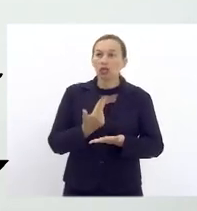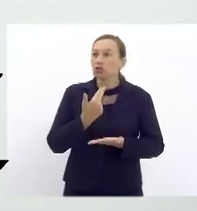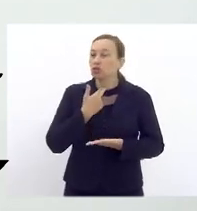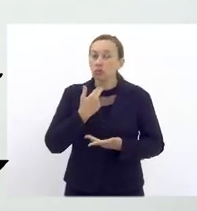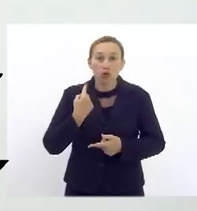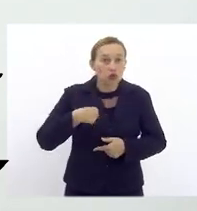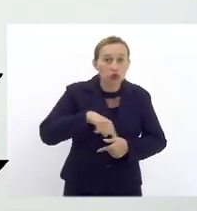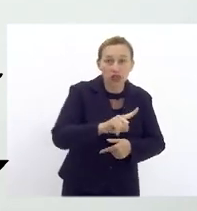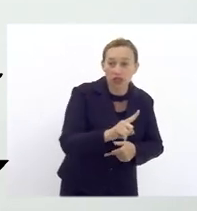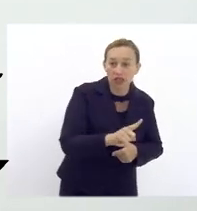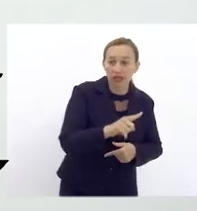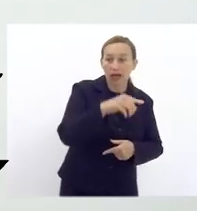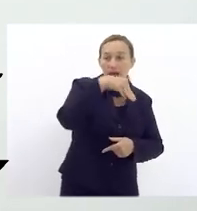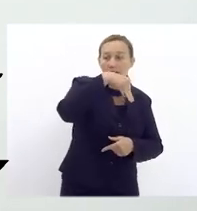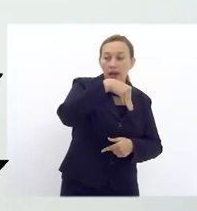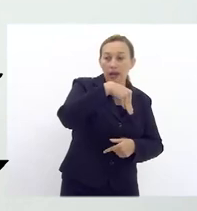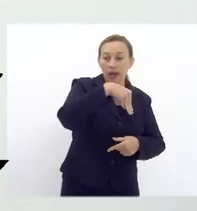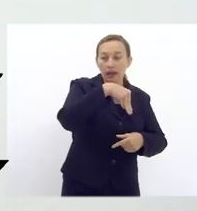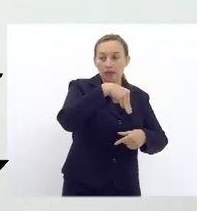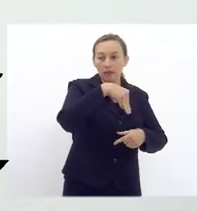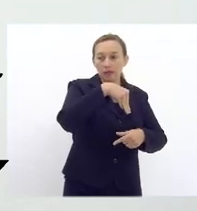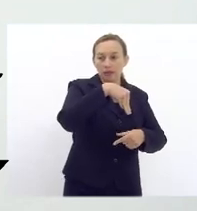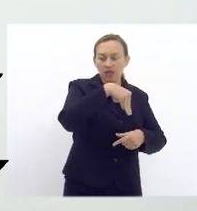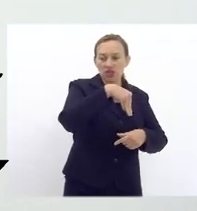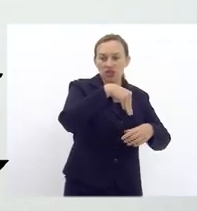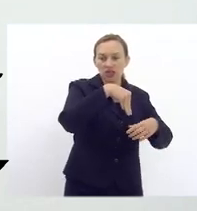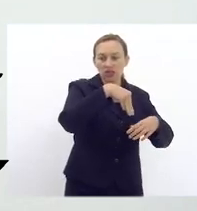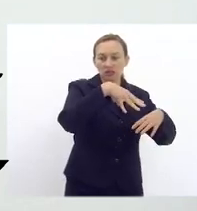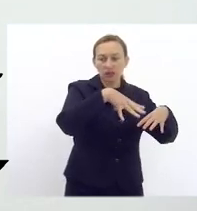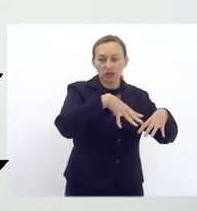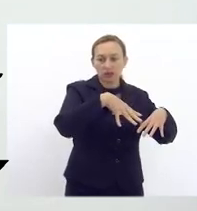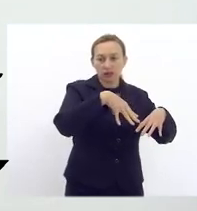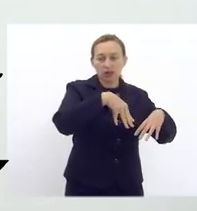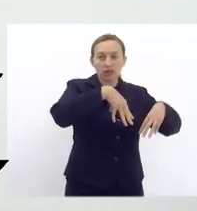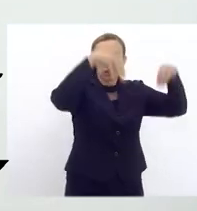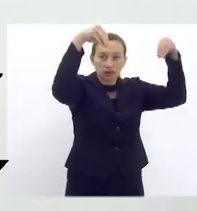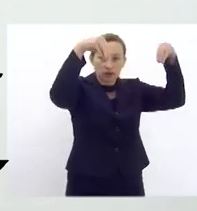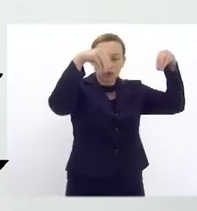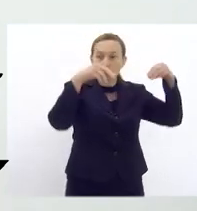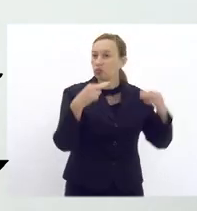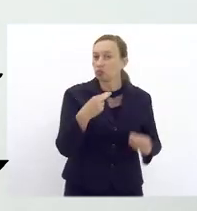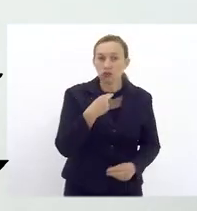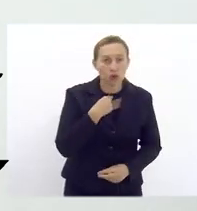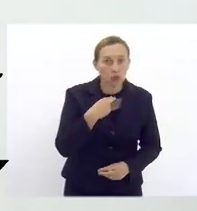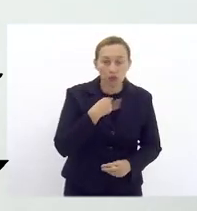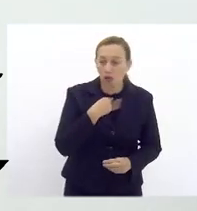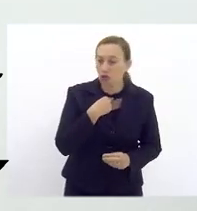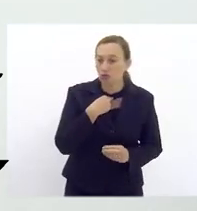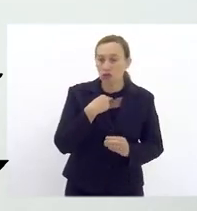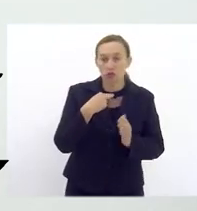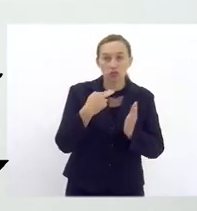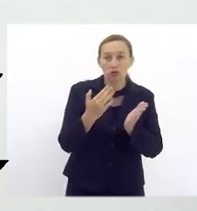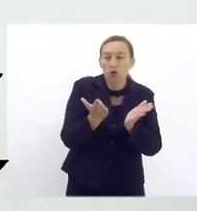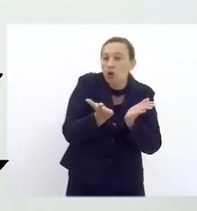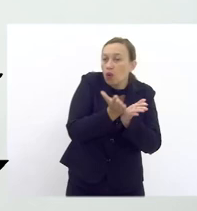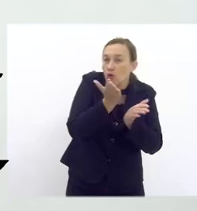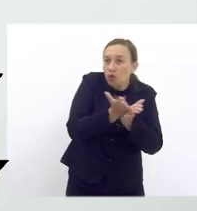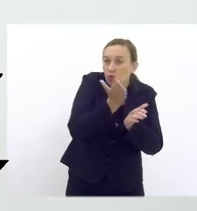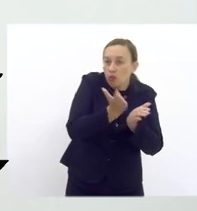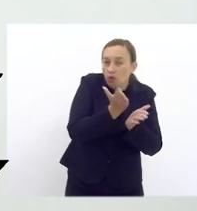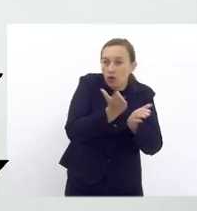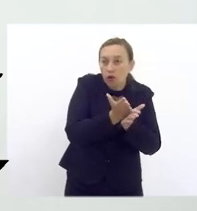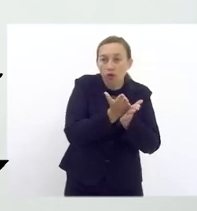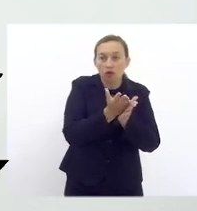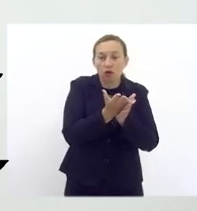na Mesquita eu não posso recitar a nosso o nosso livro sagrado alicrão e da mesma forma nós não podemos construir as